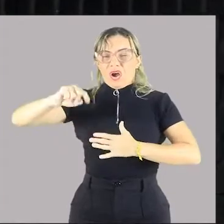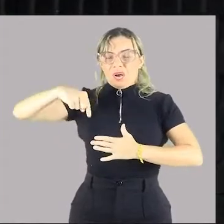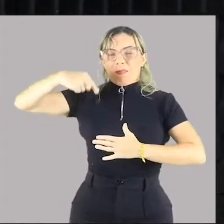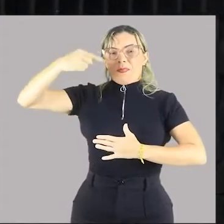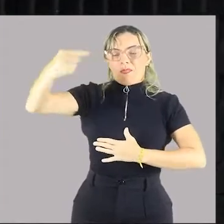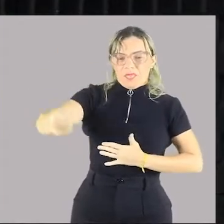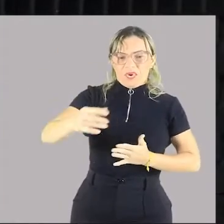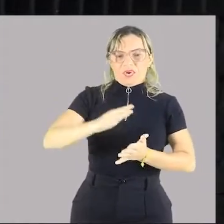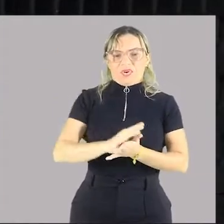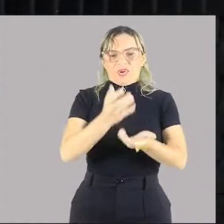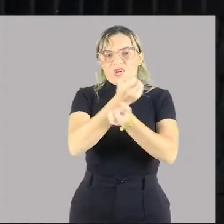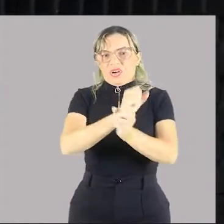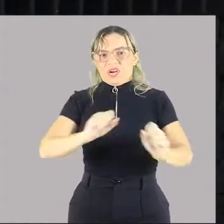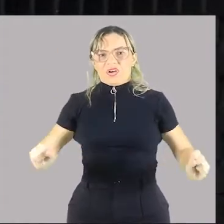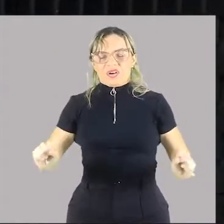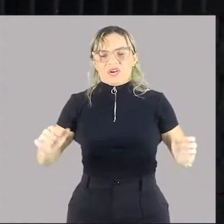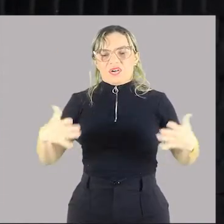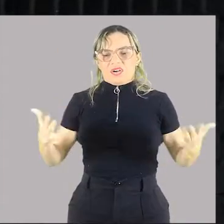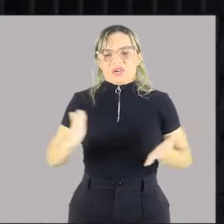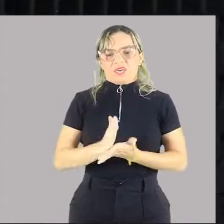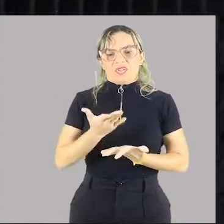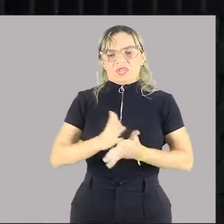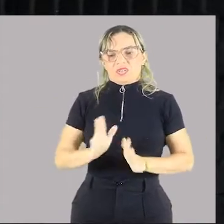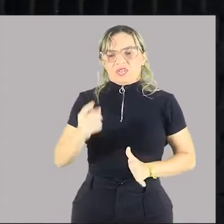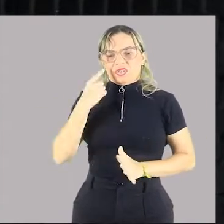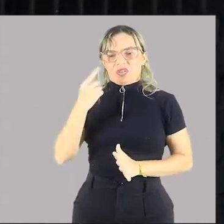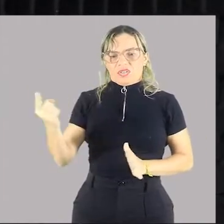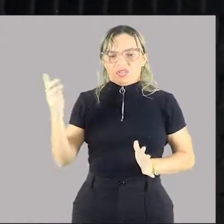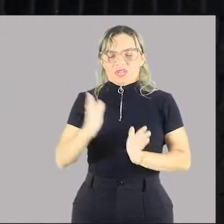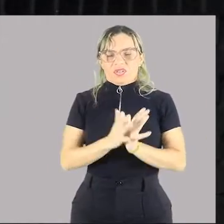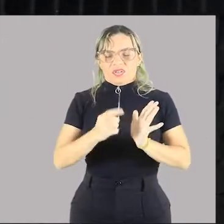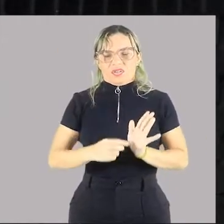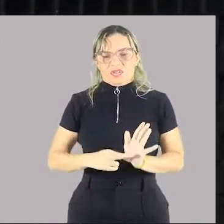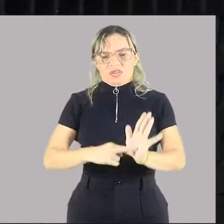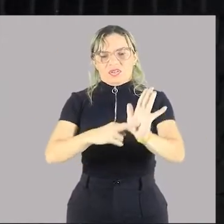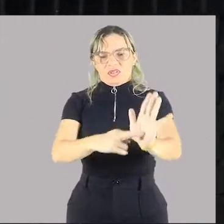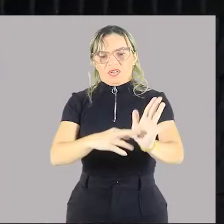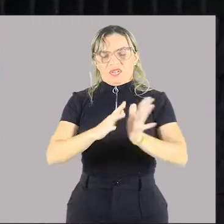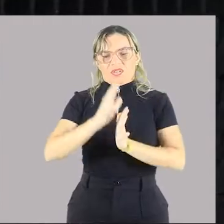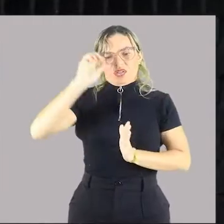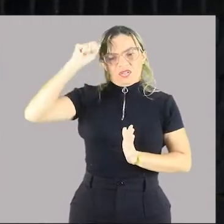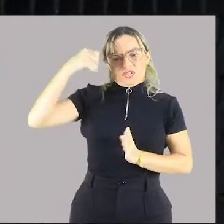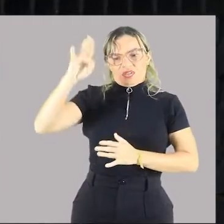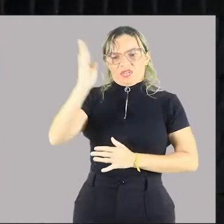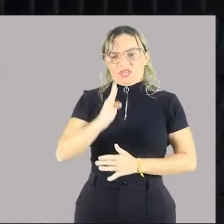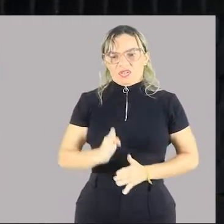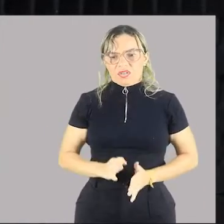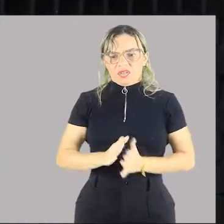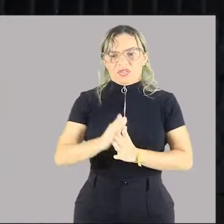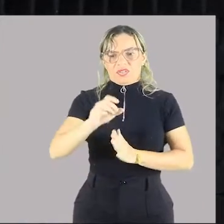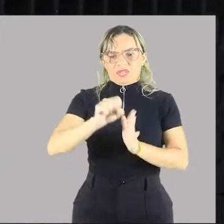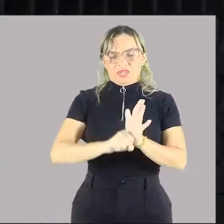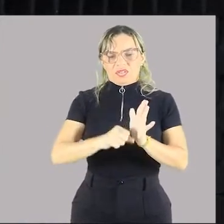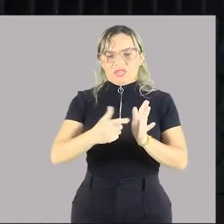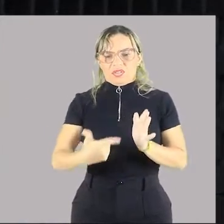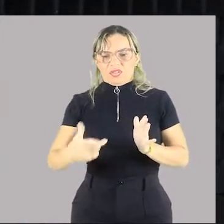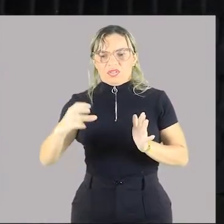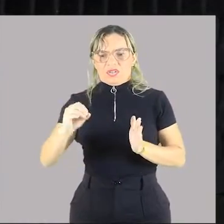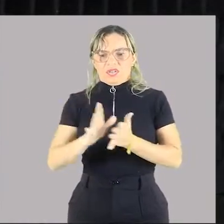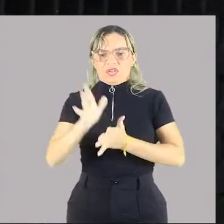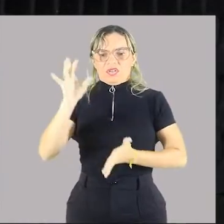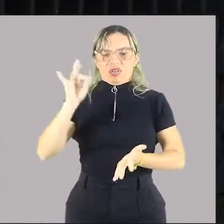Pós-abolição da escravidão. Ao longo do século XX, a Frente Negra Brasileira, ela vai, na